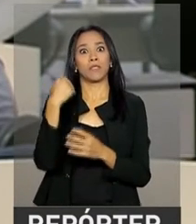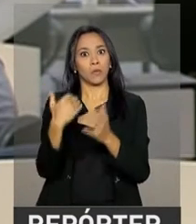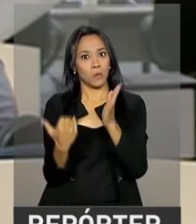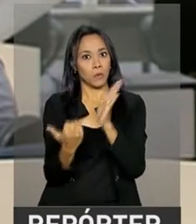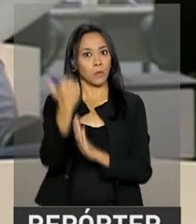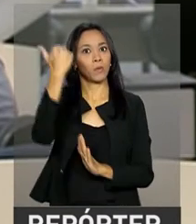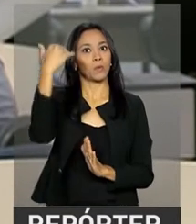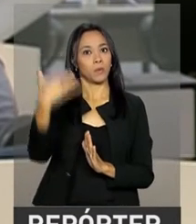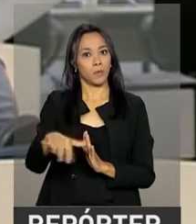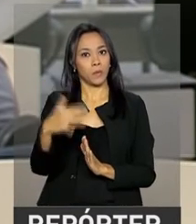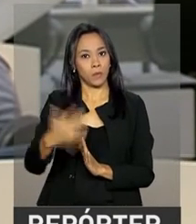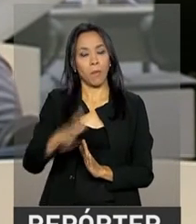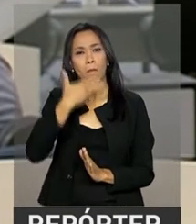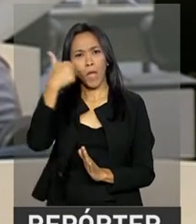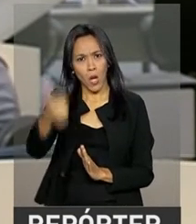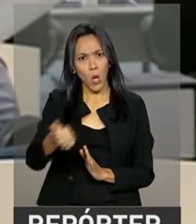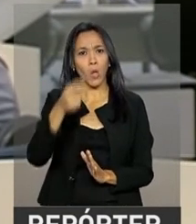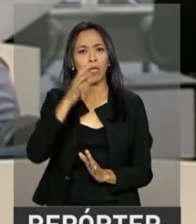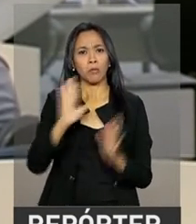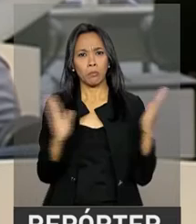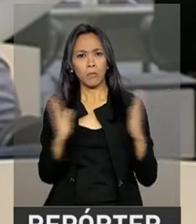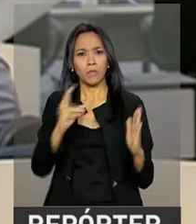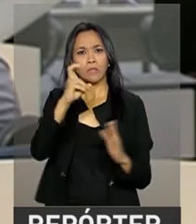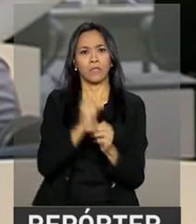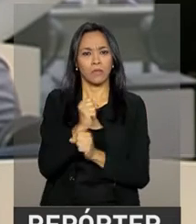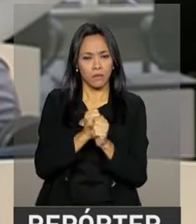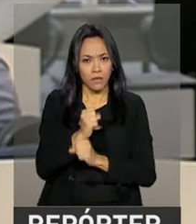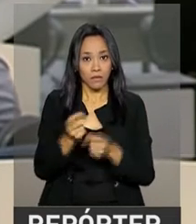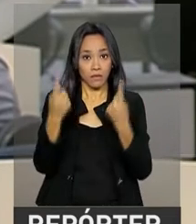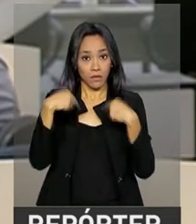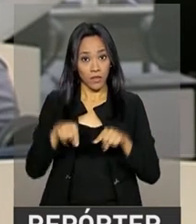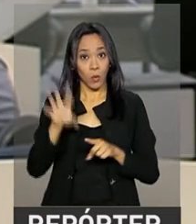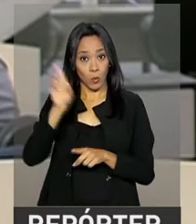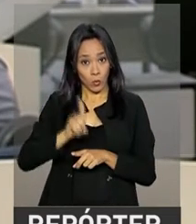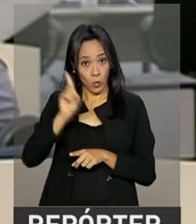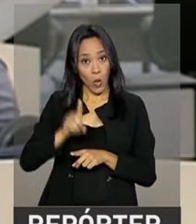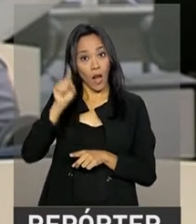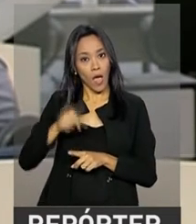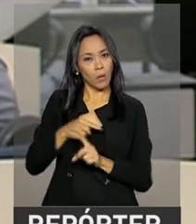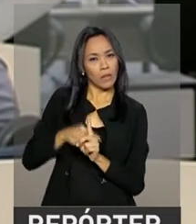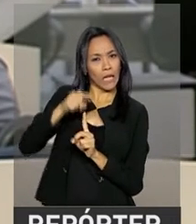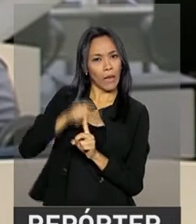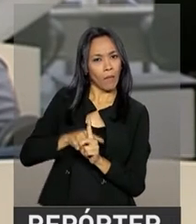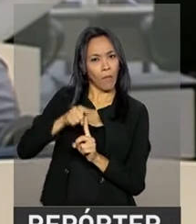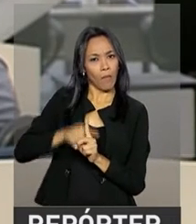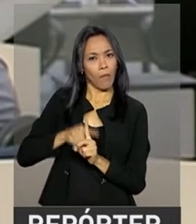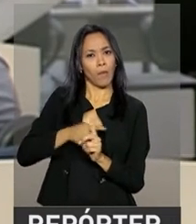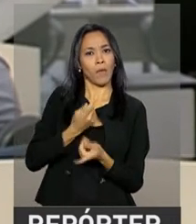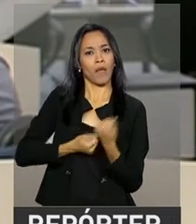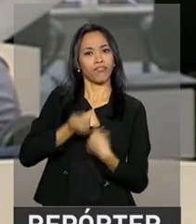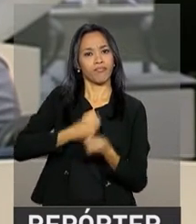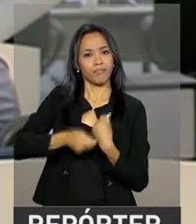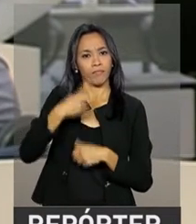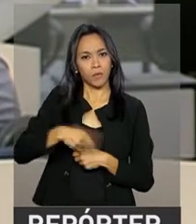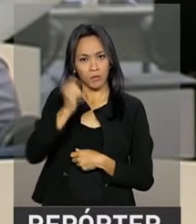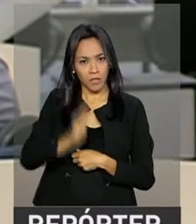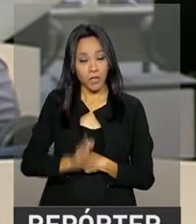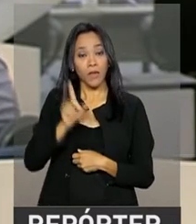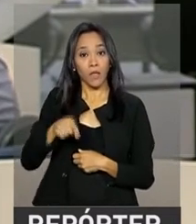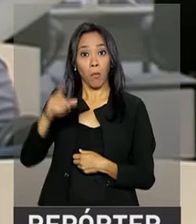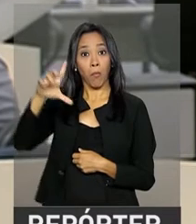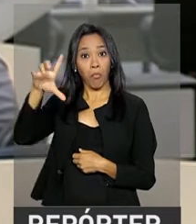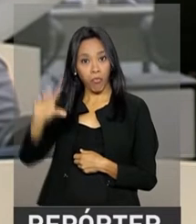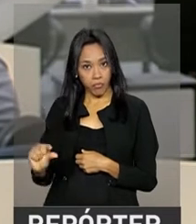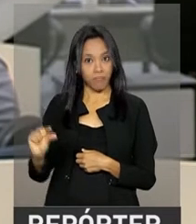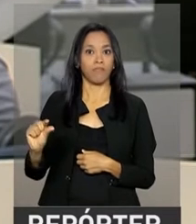67.976 pontos. Melhor resultado em 5 anos. O dólar, que também é um termômetro para a saúde financeira do país, perdeu força frente ao